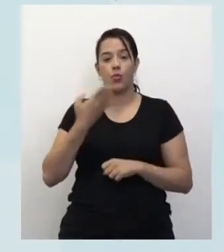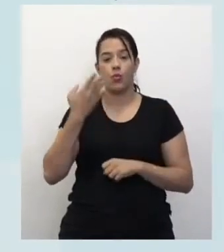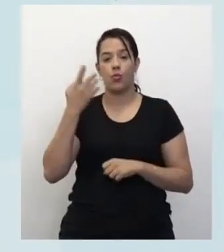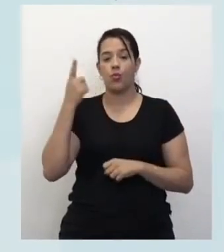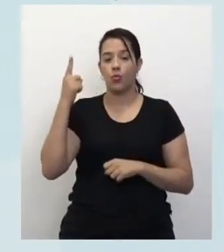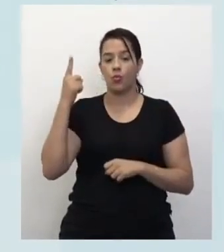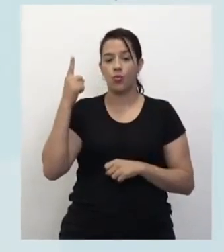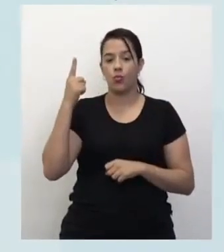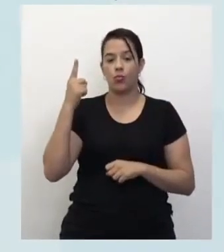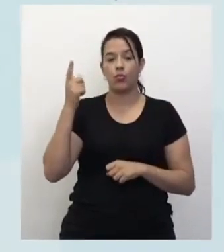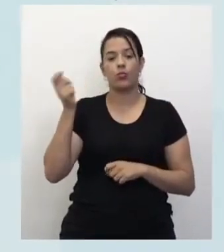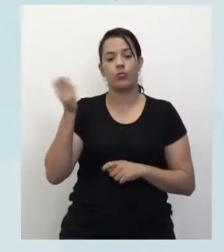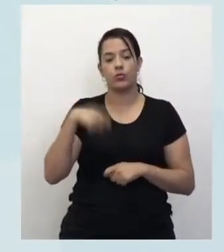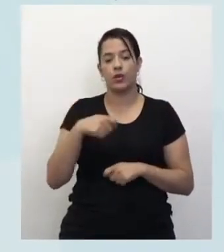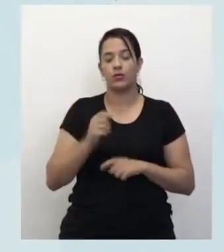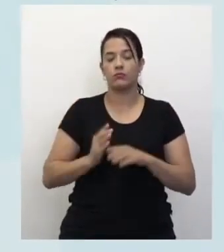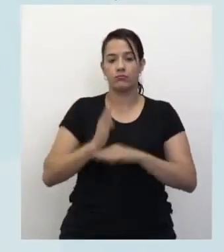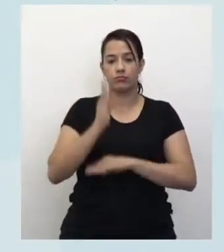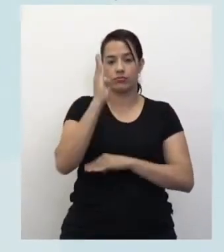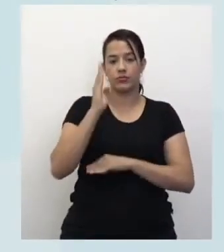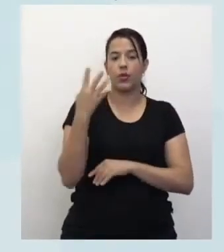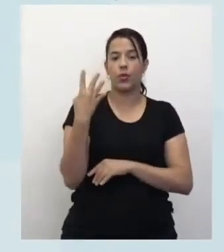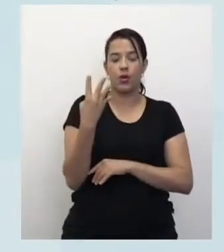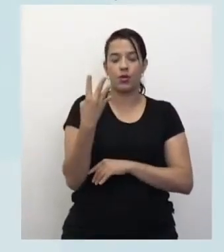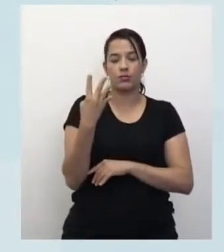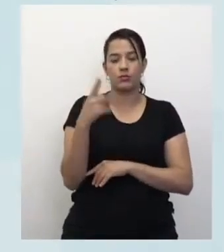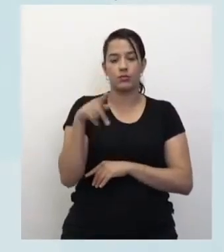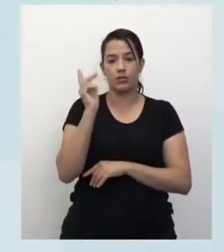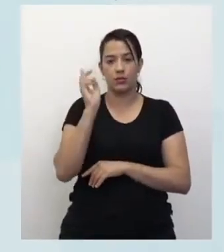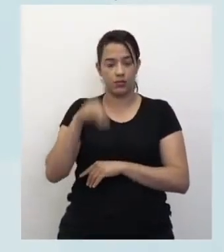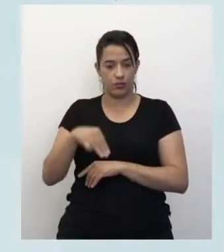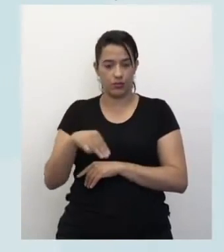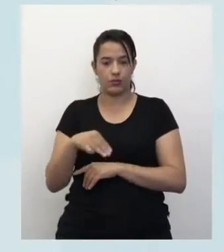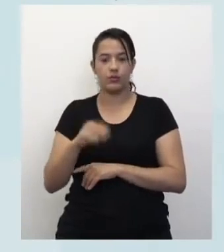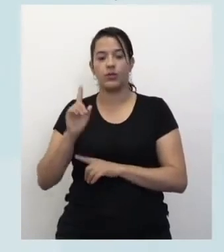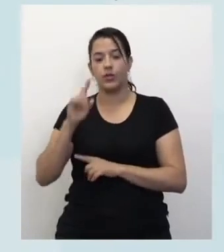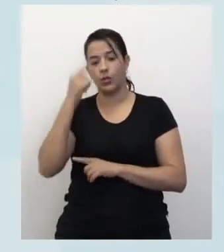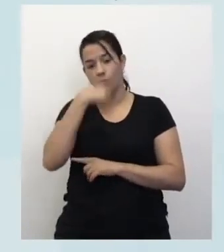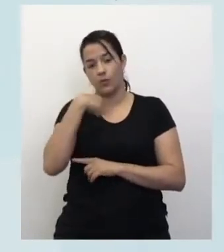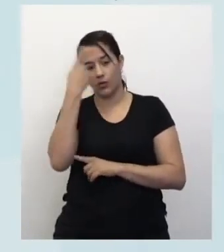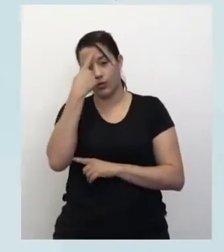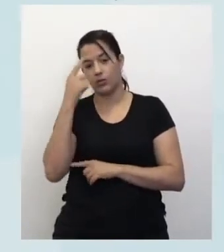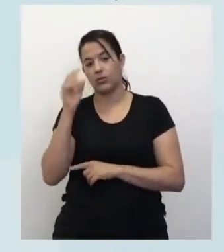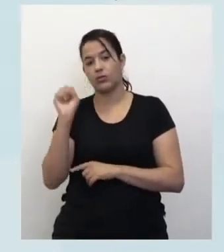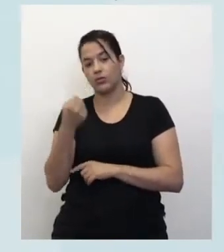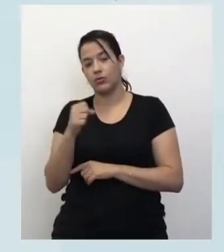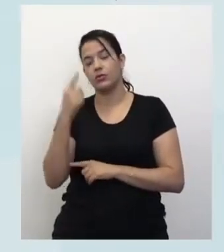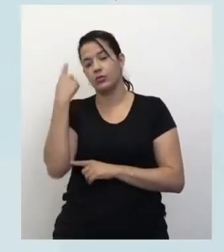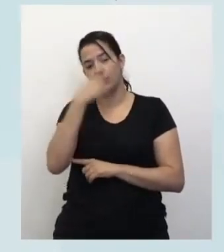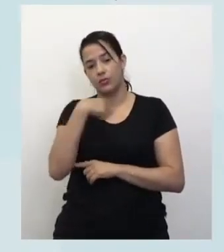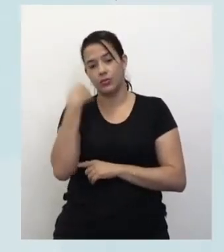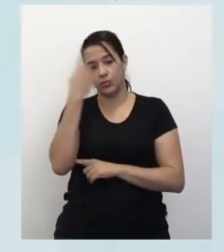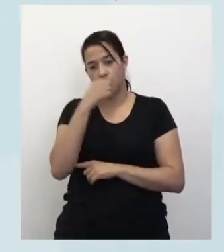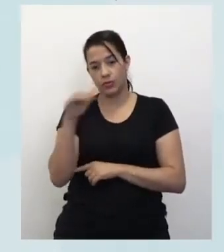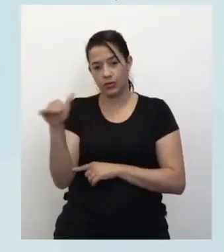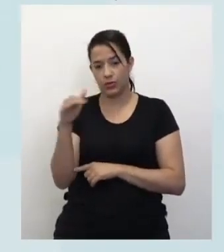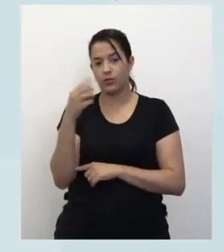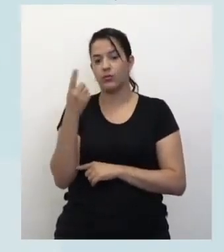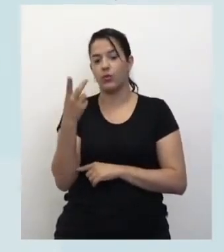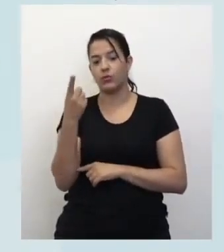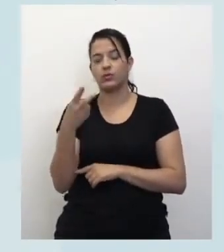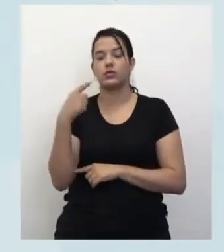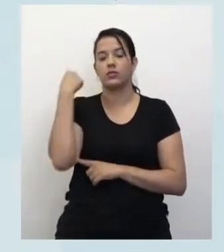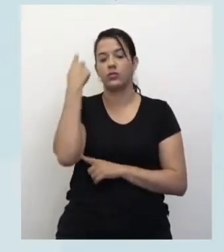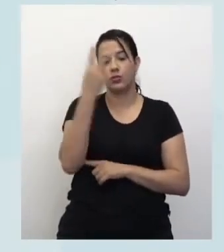a flechinha, tá? Em meia hora, 4 km, tá? Em 1 hora, 8 km, em 1 hora e meia,